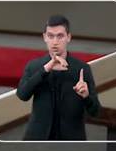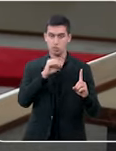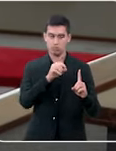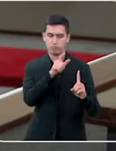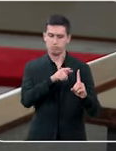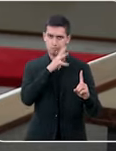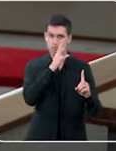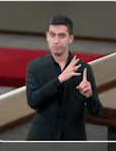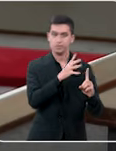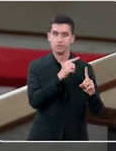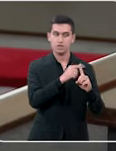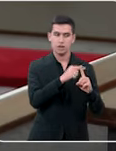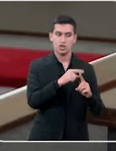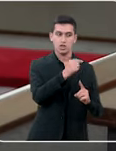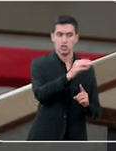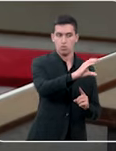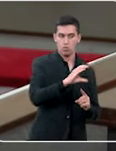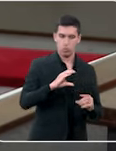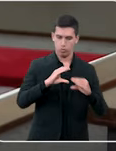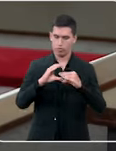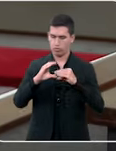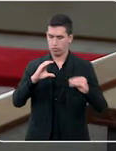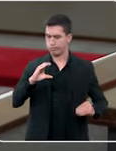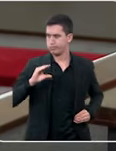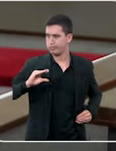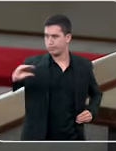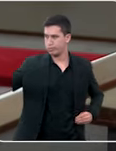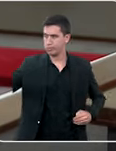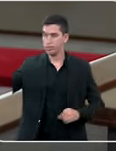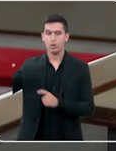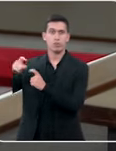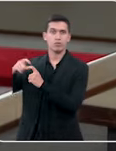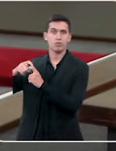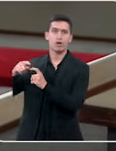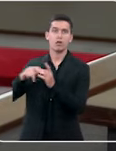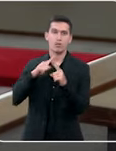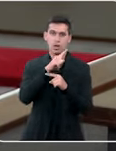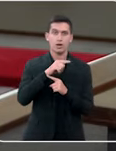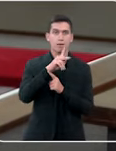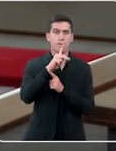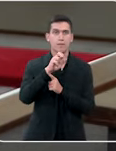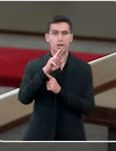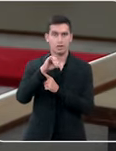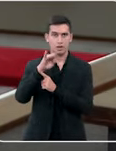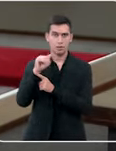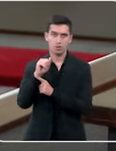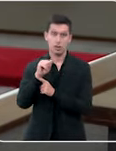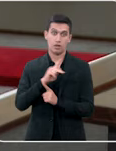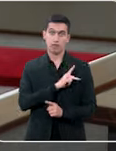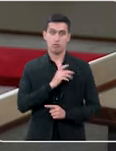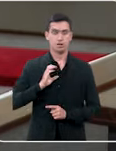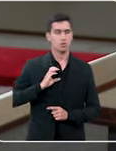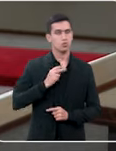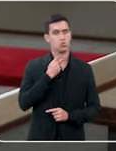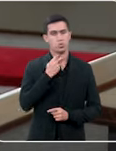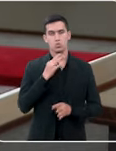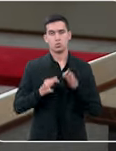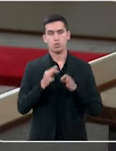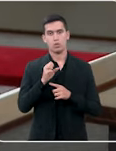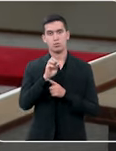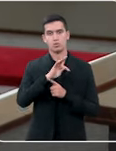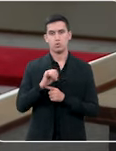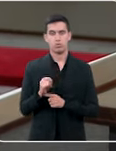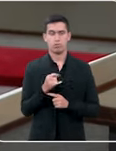Neto, acusado de desviar dinheiro de hospital conveniado ao SUS na Paraíba. O habeas corpus ainda não pode ser julgado